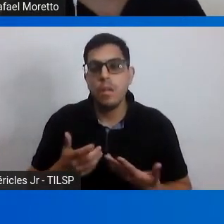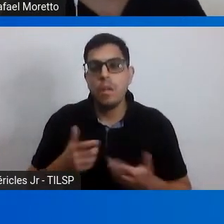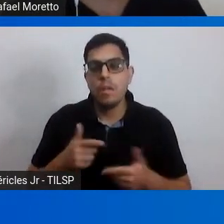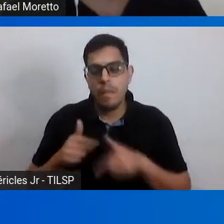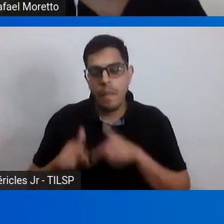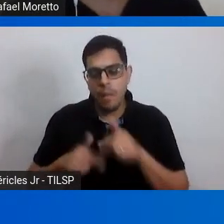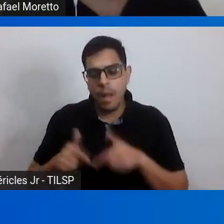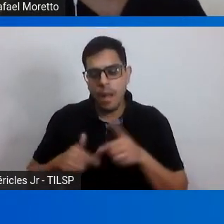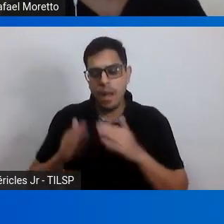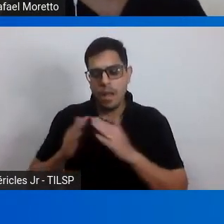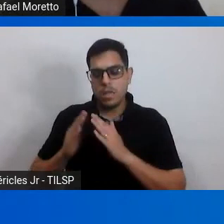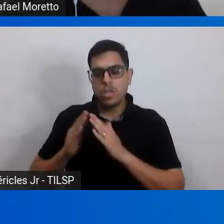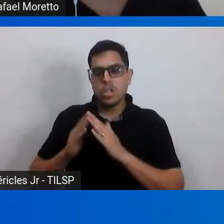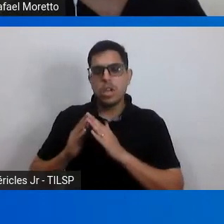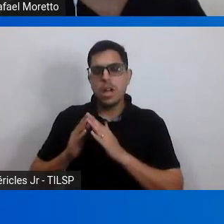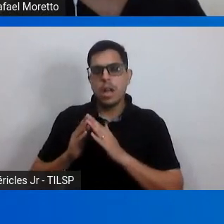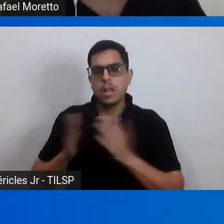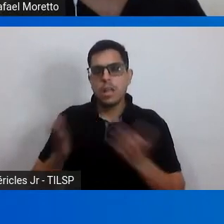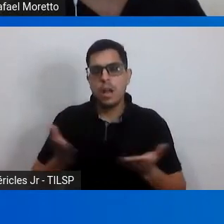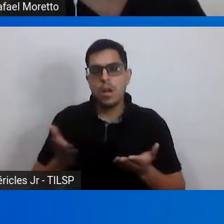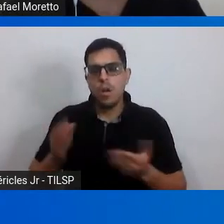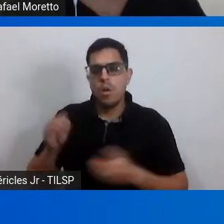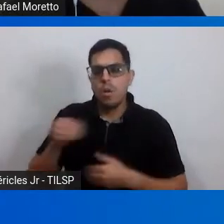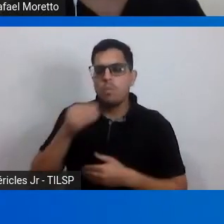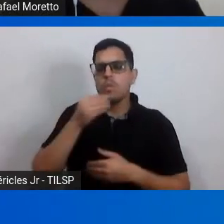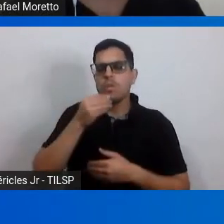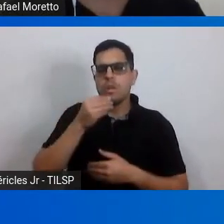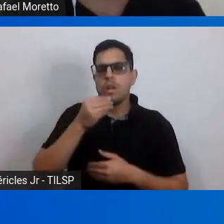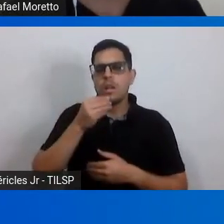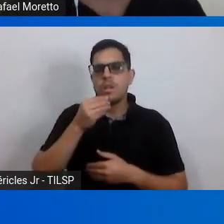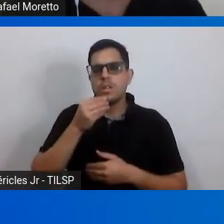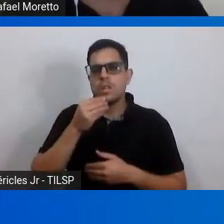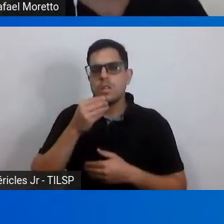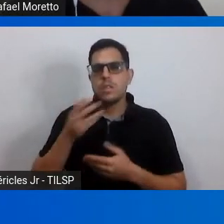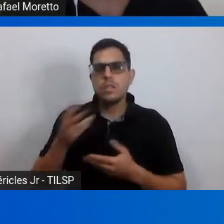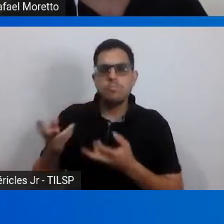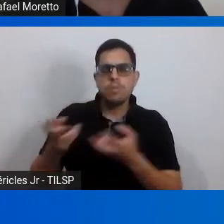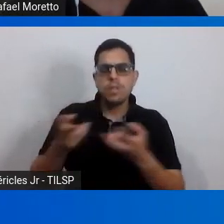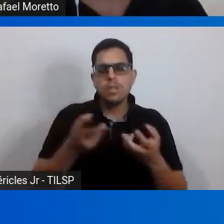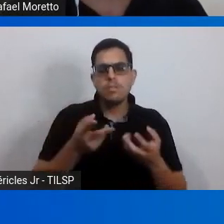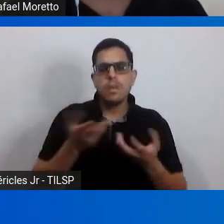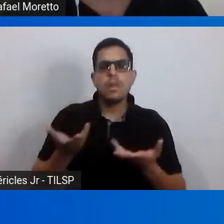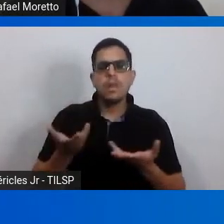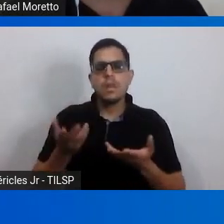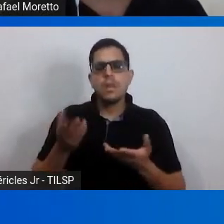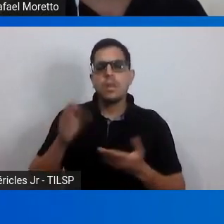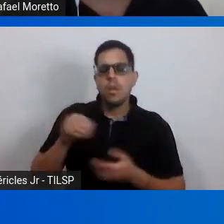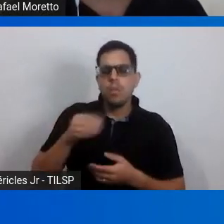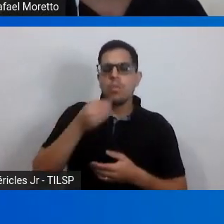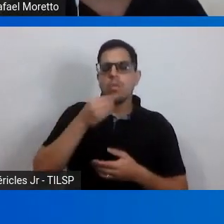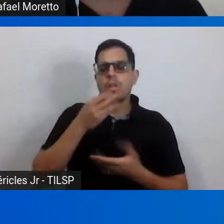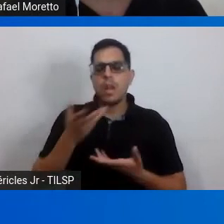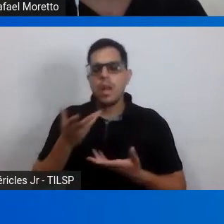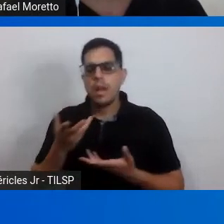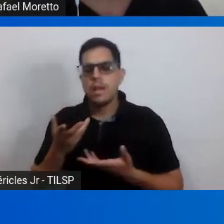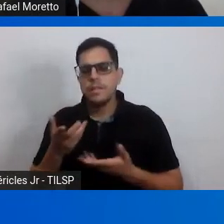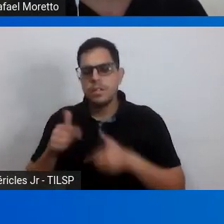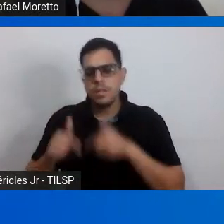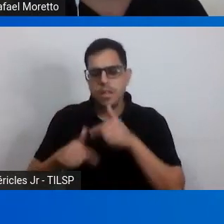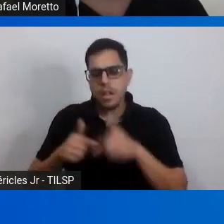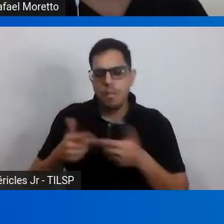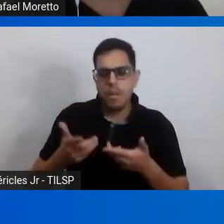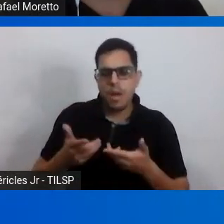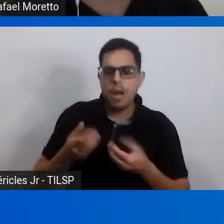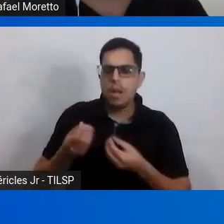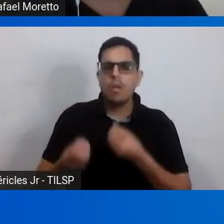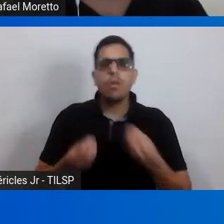vai nos oportunizar a perceber quais são de fato os limites e quais são as oportunidades que nós temos para